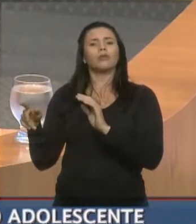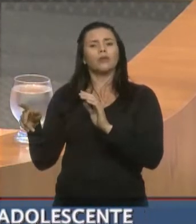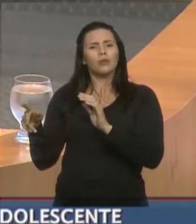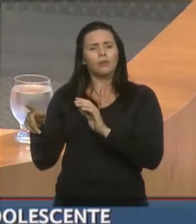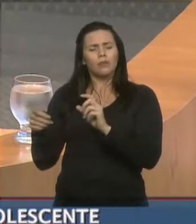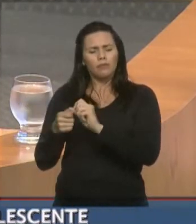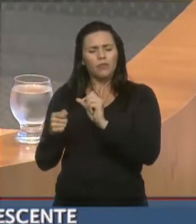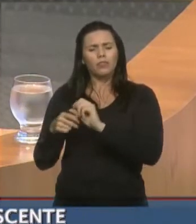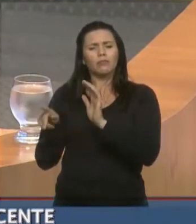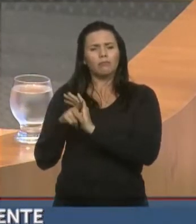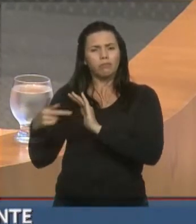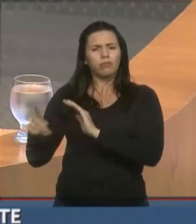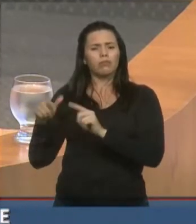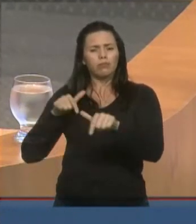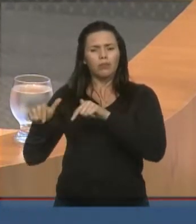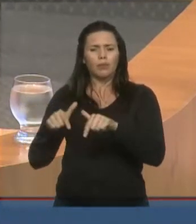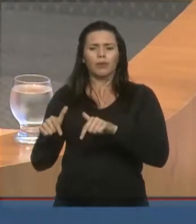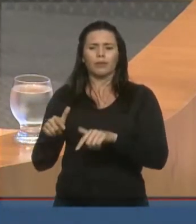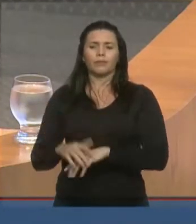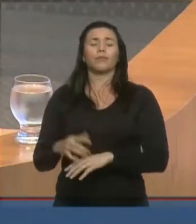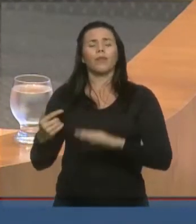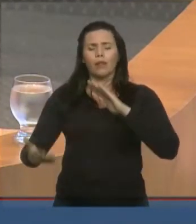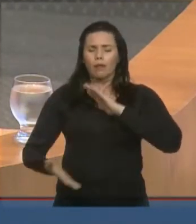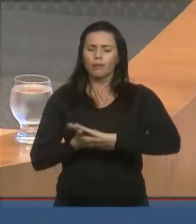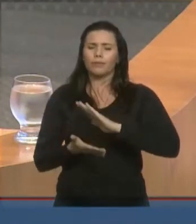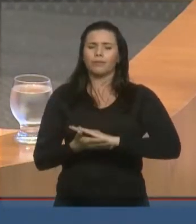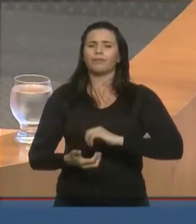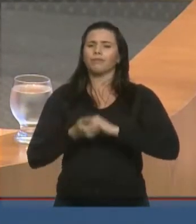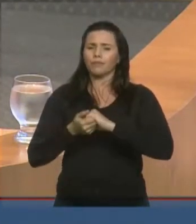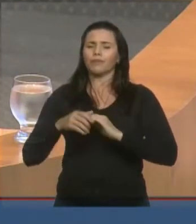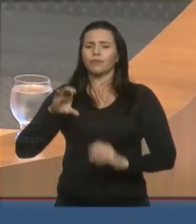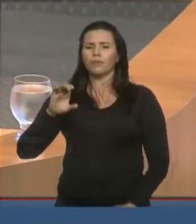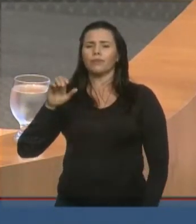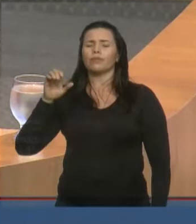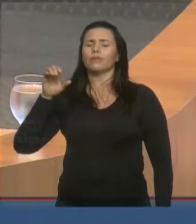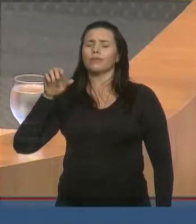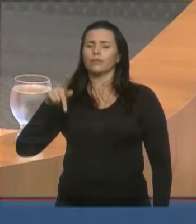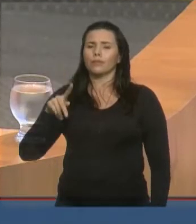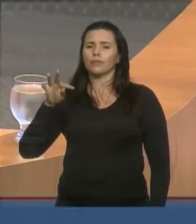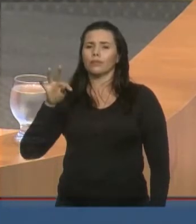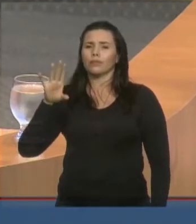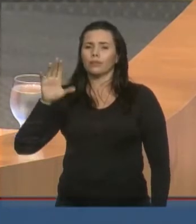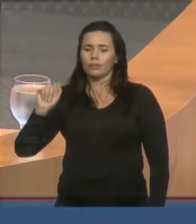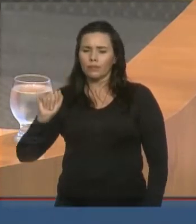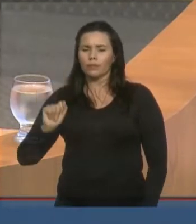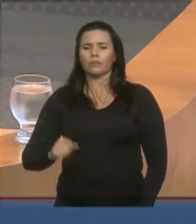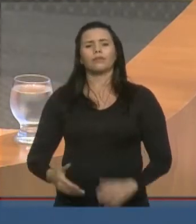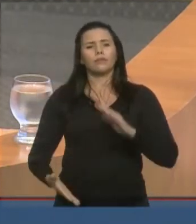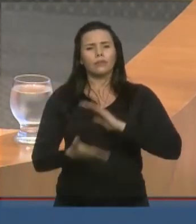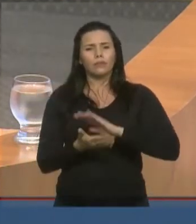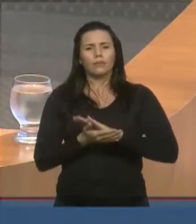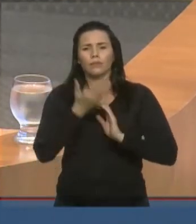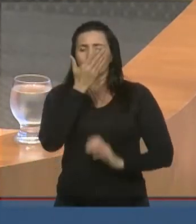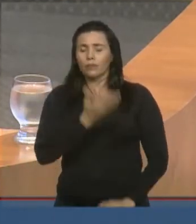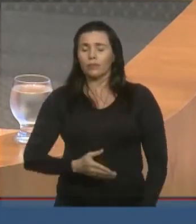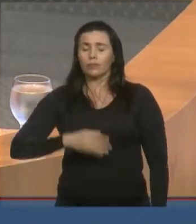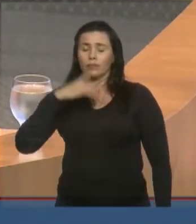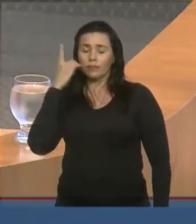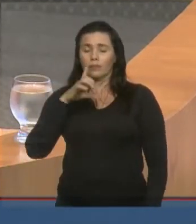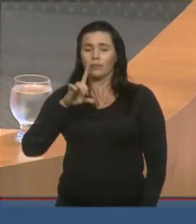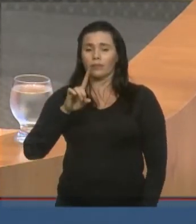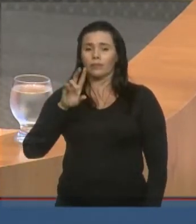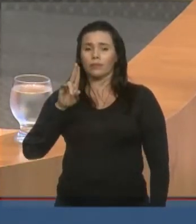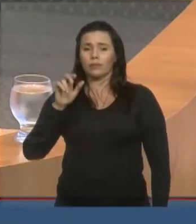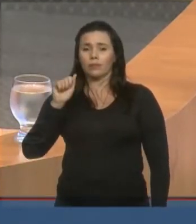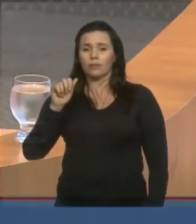desenvolvido. Parabéns ao Centro de Perícias, parabéns ao deputado Duarte Júnior pelo apoio que tem demonstrado à perícia